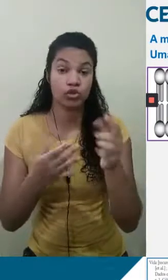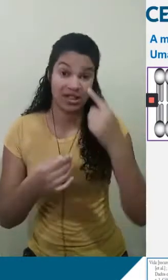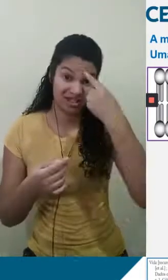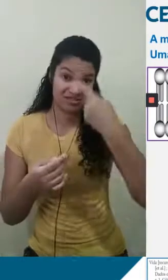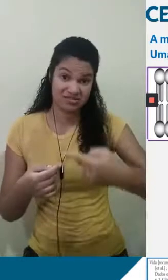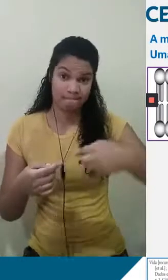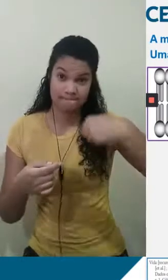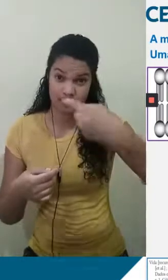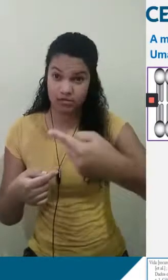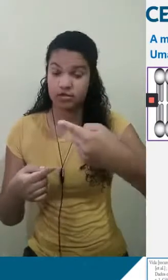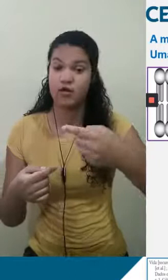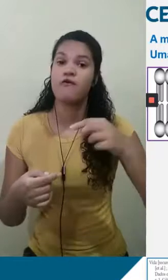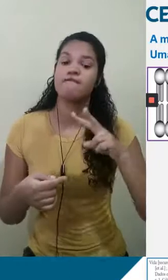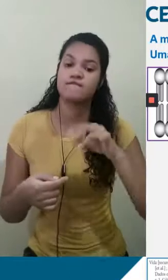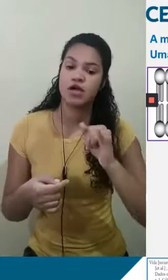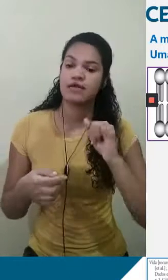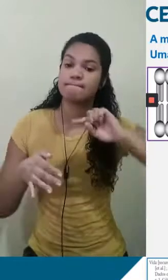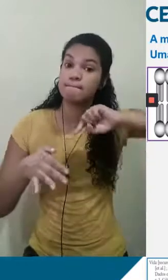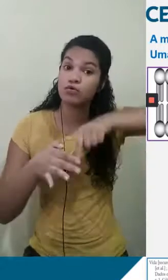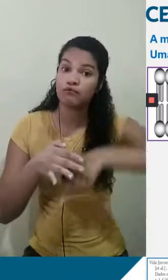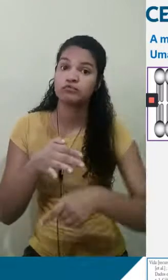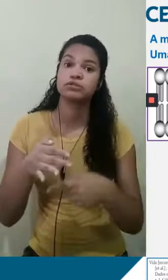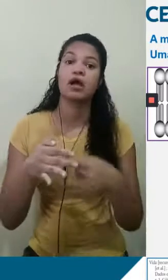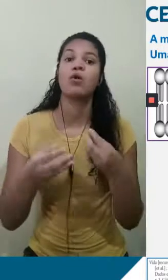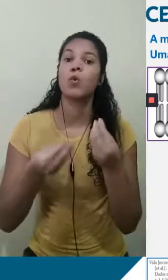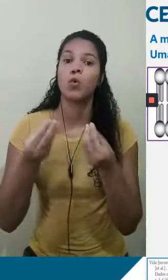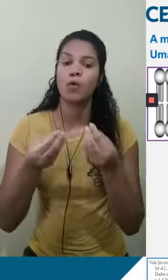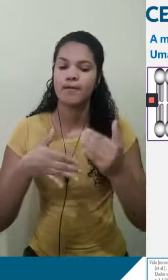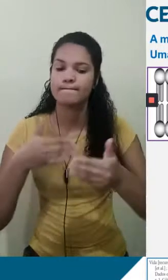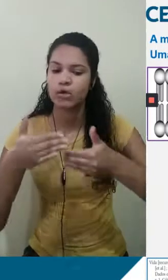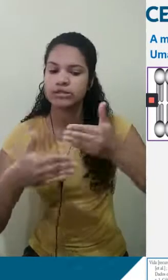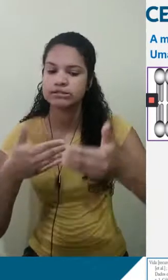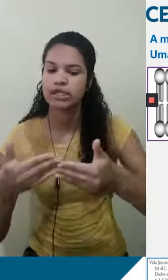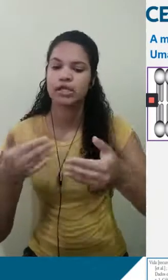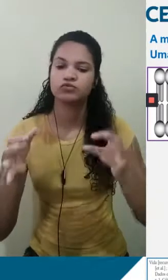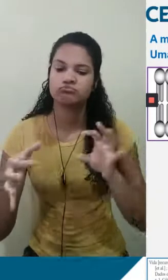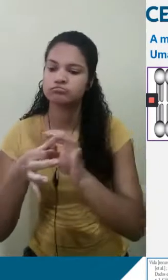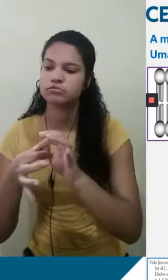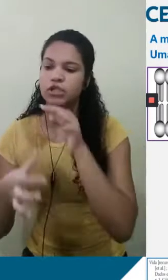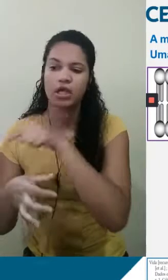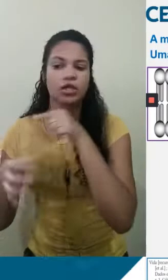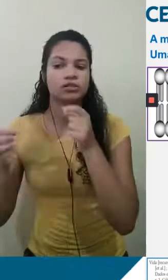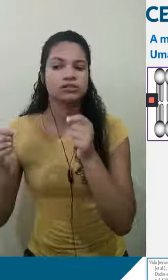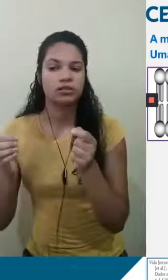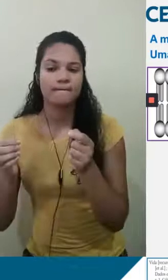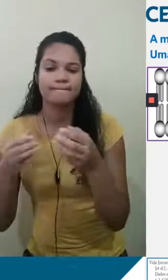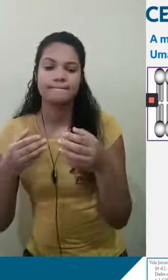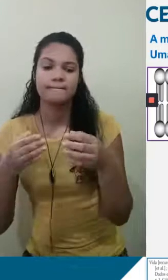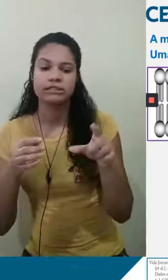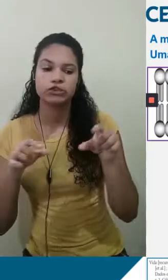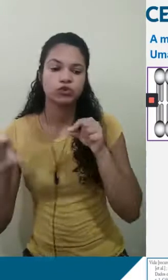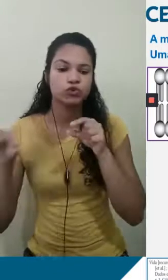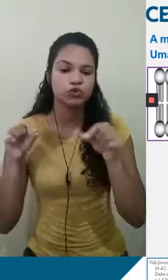da membrana. Como é que ela consegue controlar o que entra e o que sai da célula? O que demanda gasto